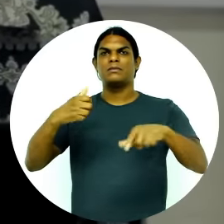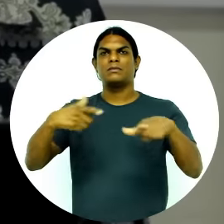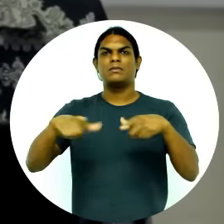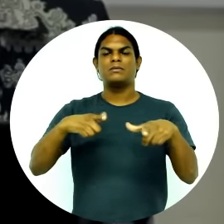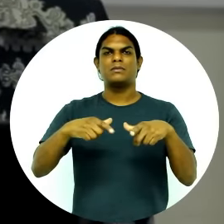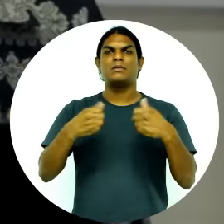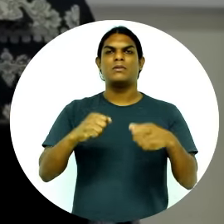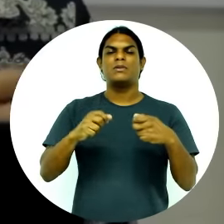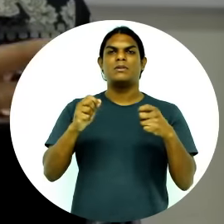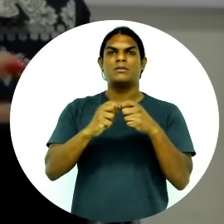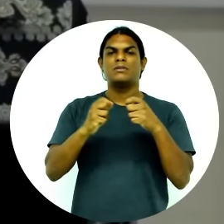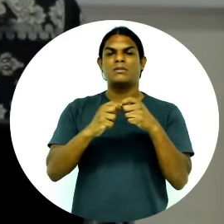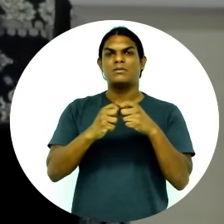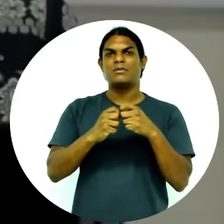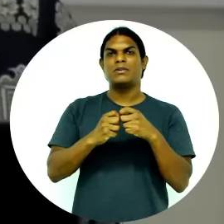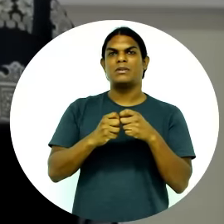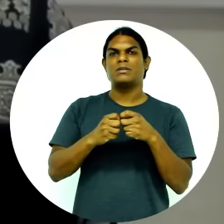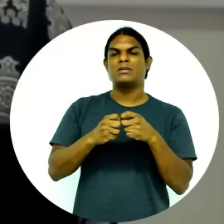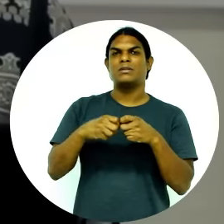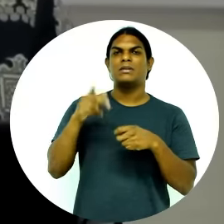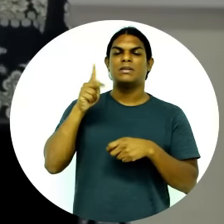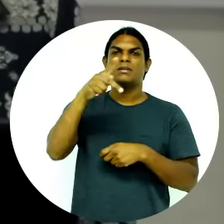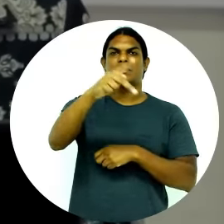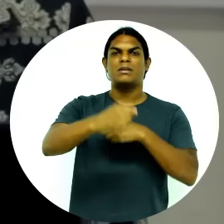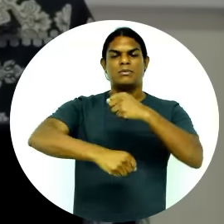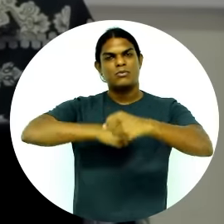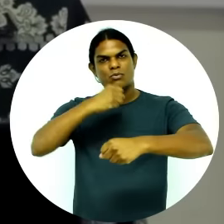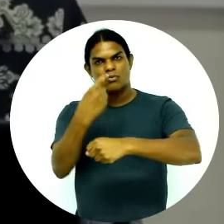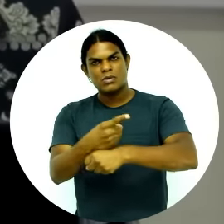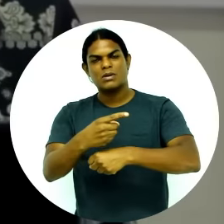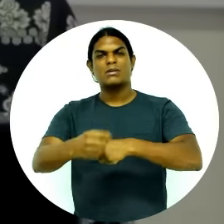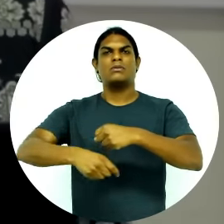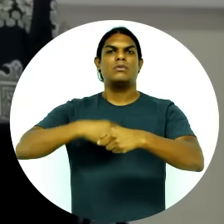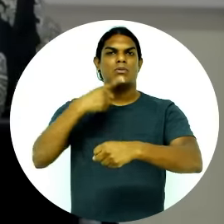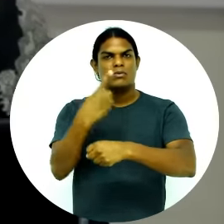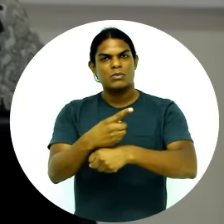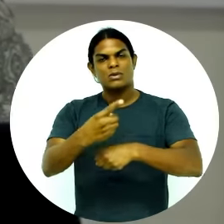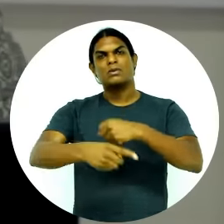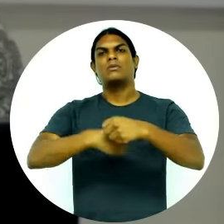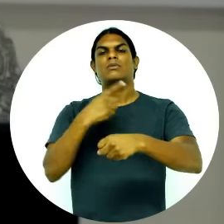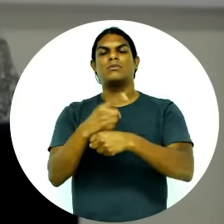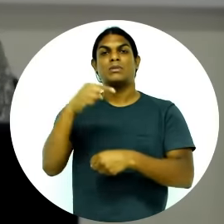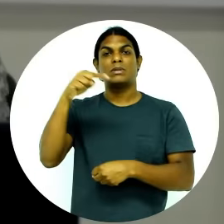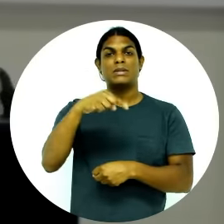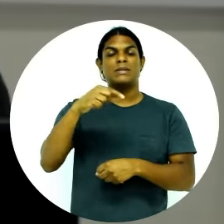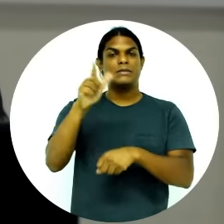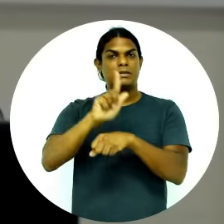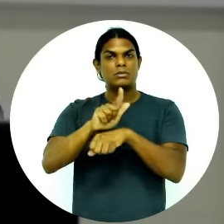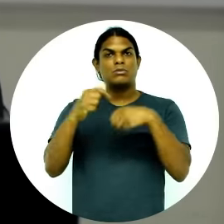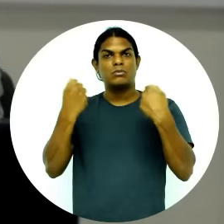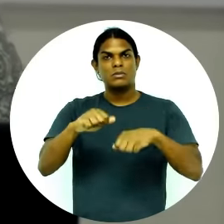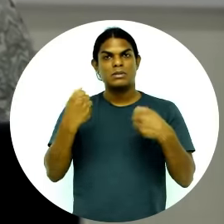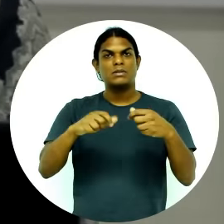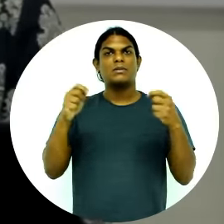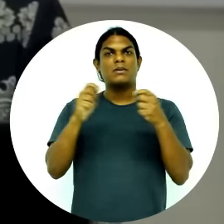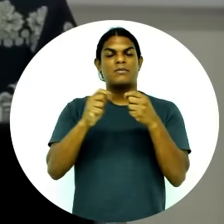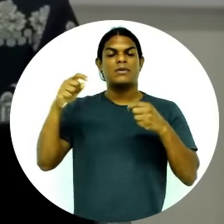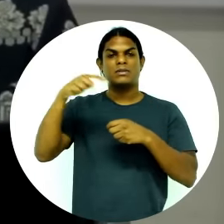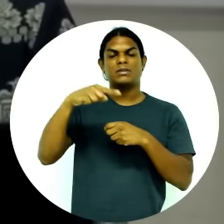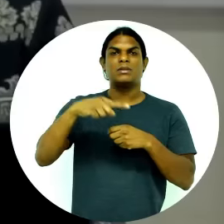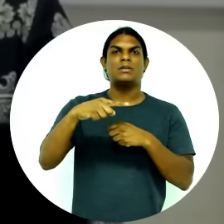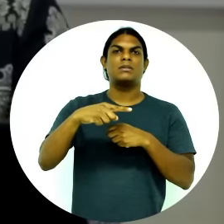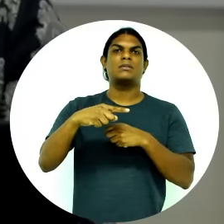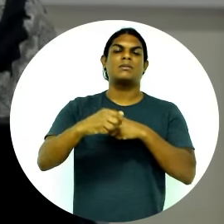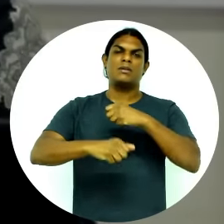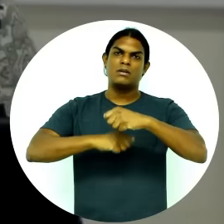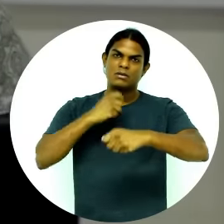relacionamento interpessoal de forma individual com aqueles colegas de trabalho, mas ele pode desenvolver bem o trabalho em